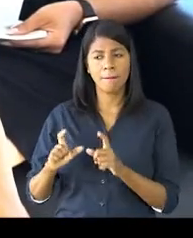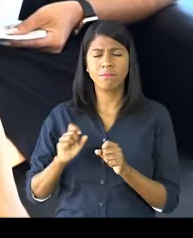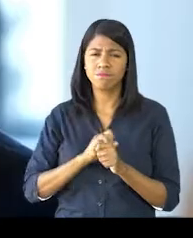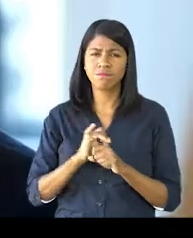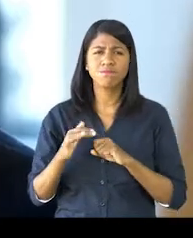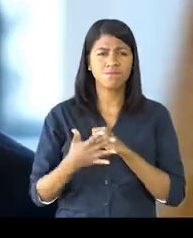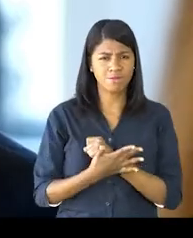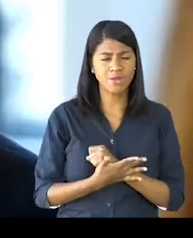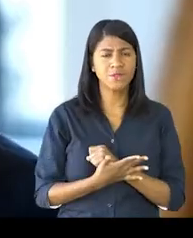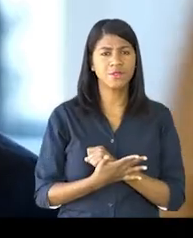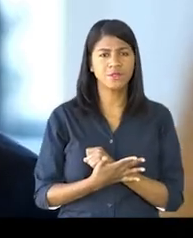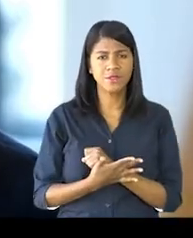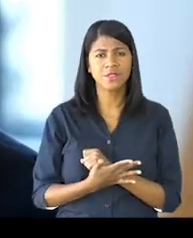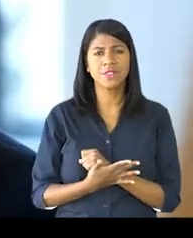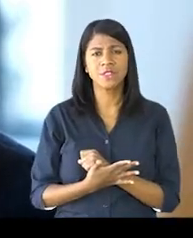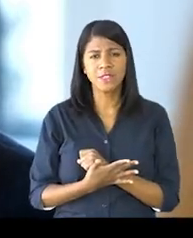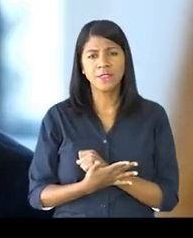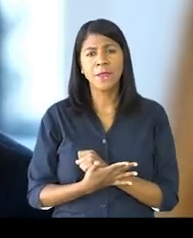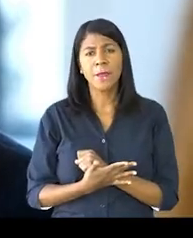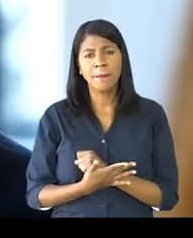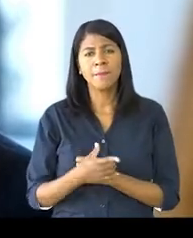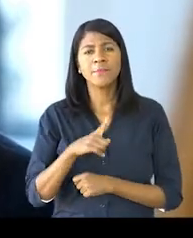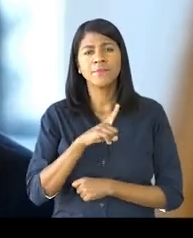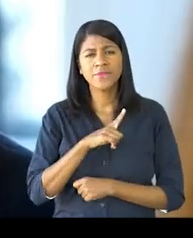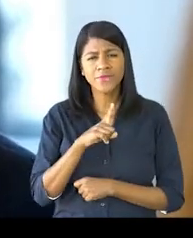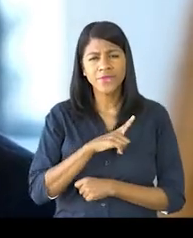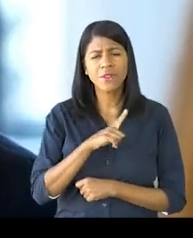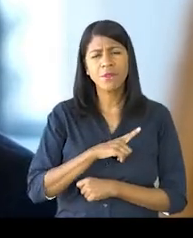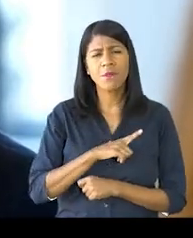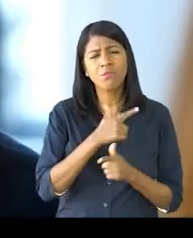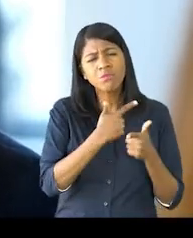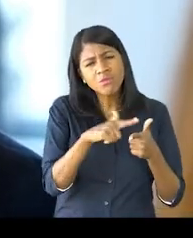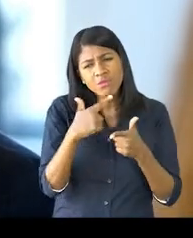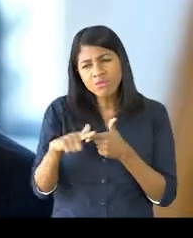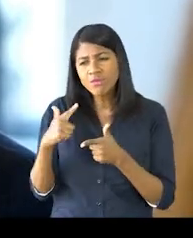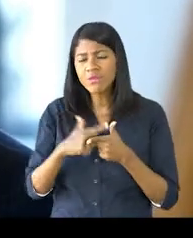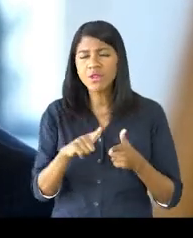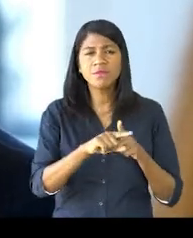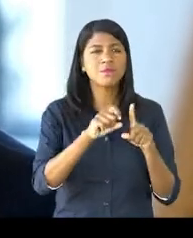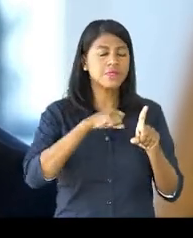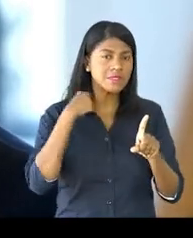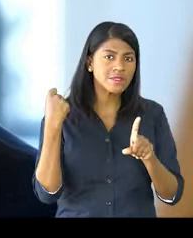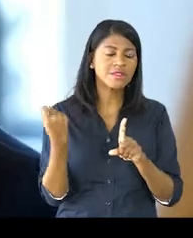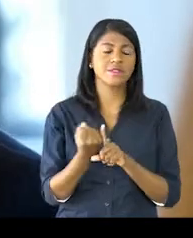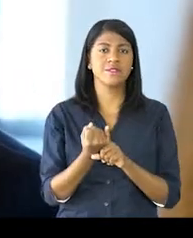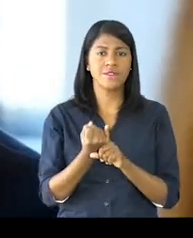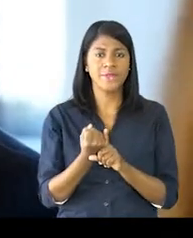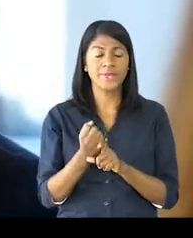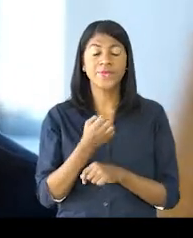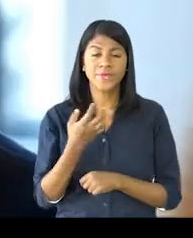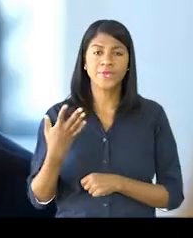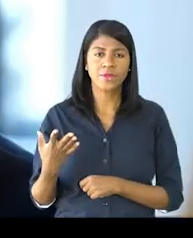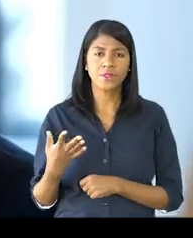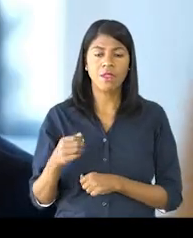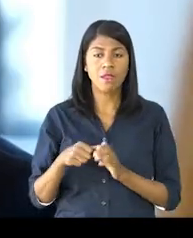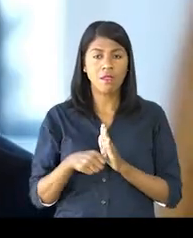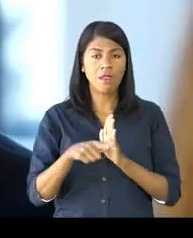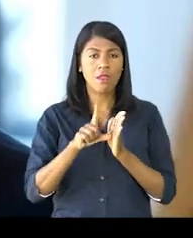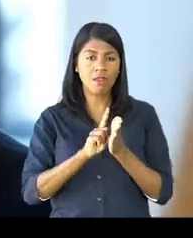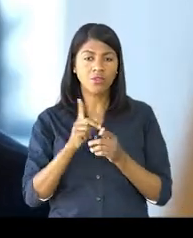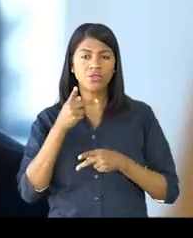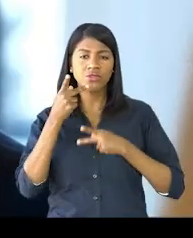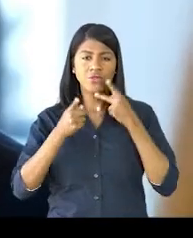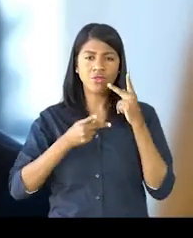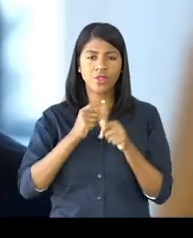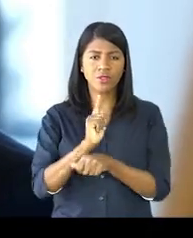um momento difícil, onde a pandemia estabeleceu uma série de mazelas sociais, não é mesmo? Sim.